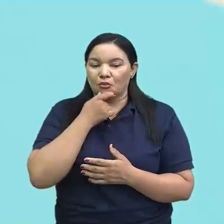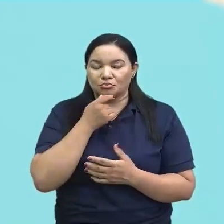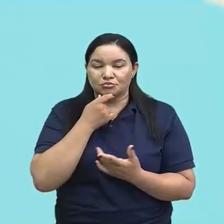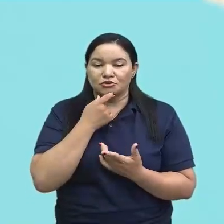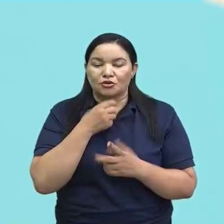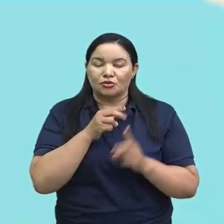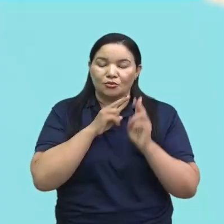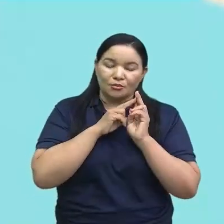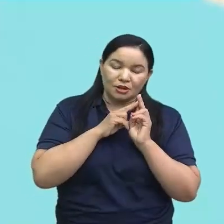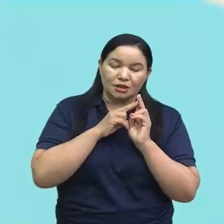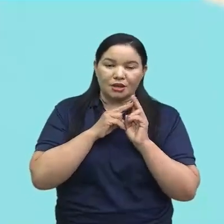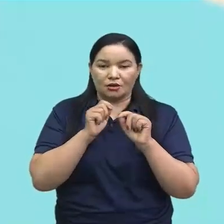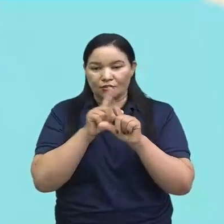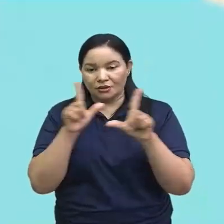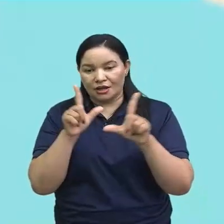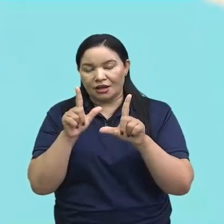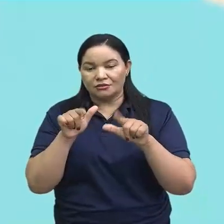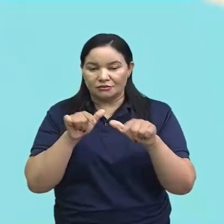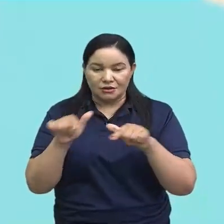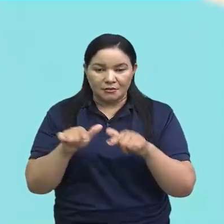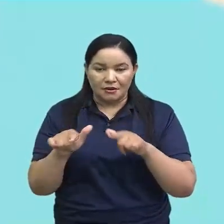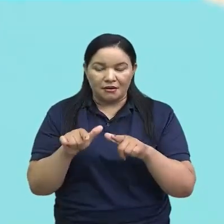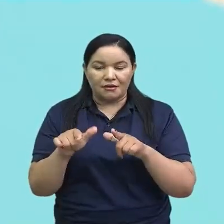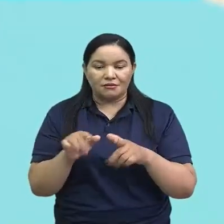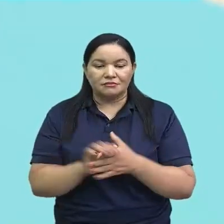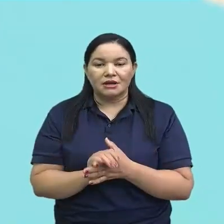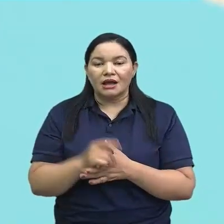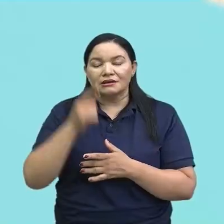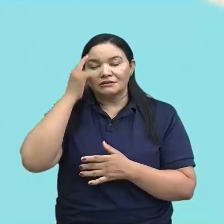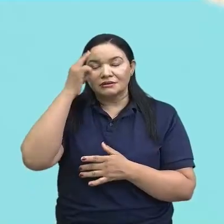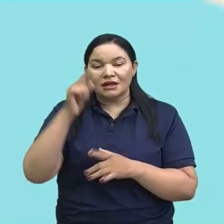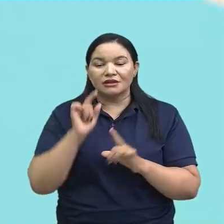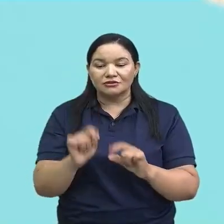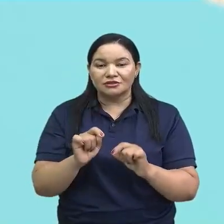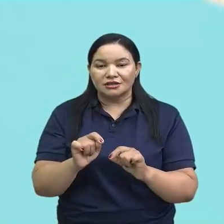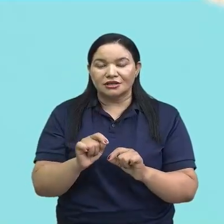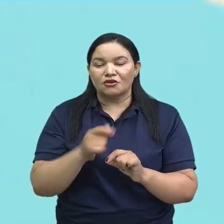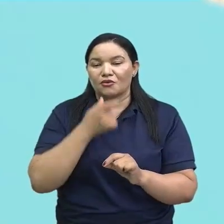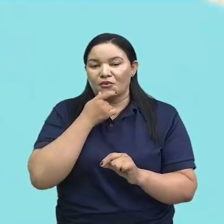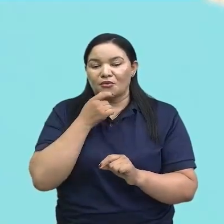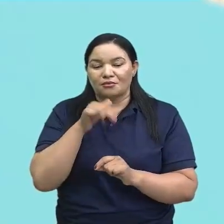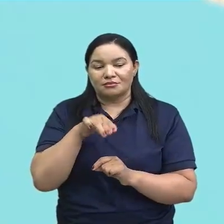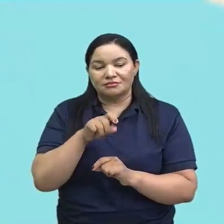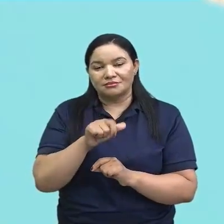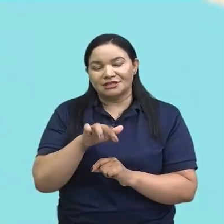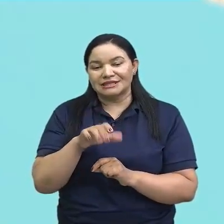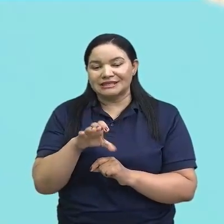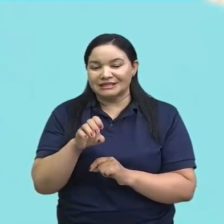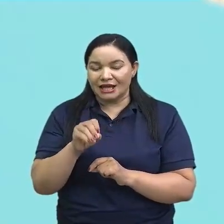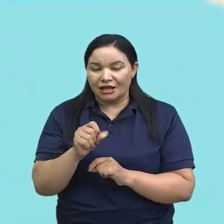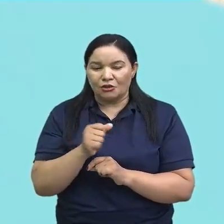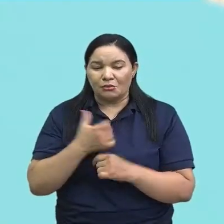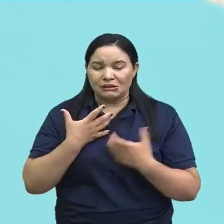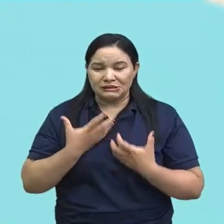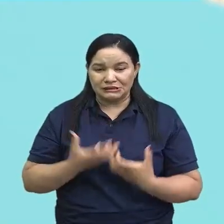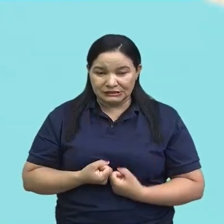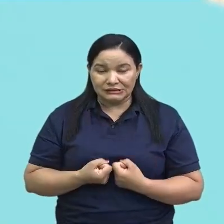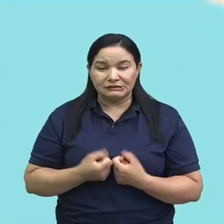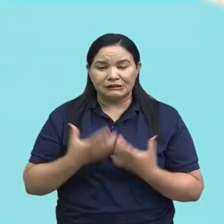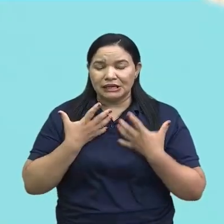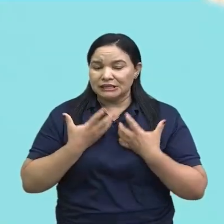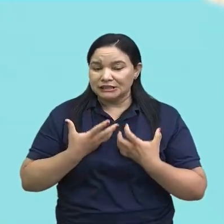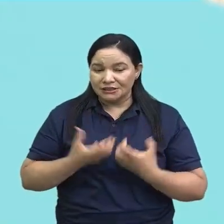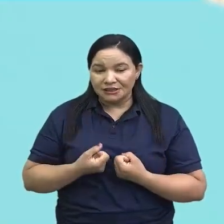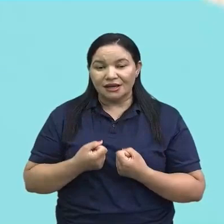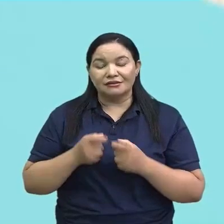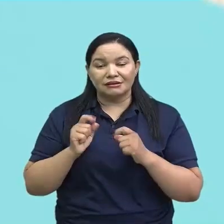dormia acordado no trabalho, qual ideia eu reforço? De que o Marcelo está cansado, que está tão